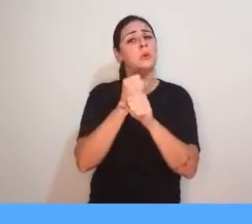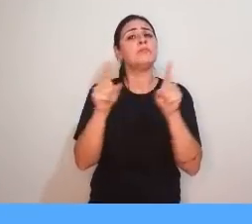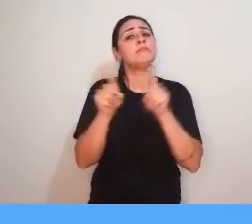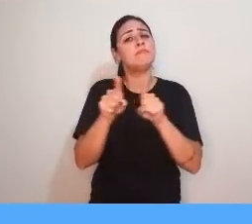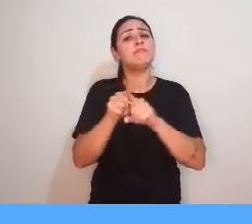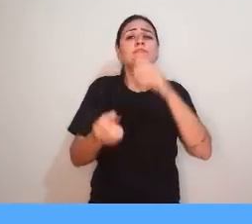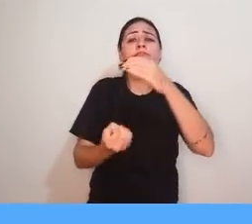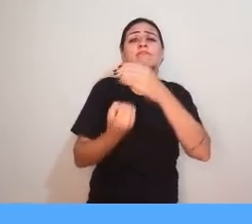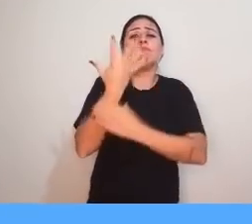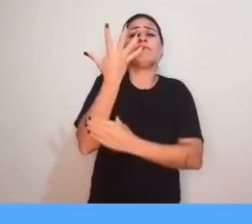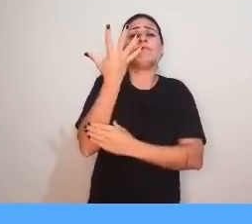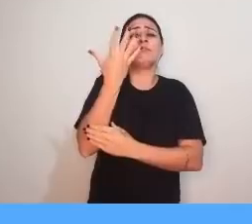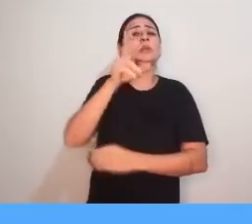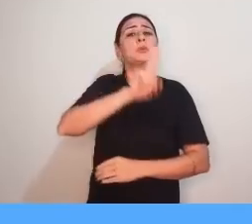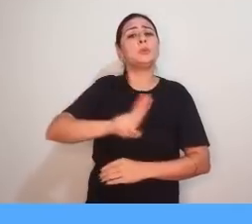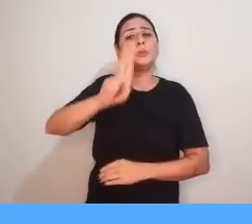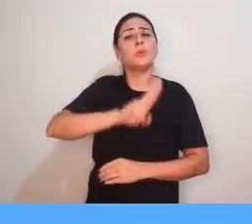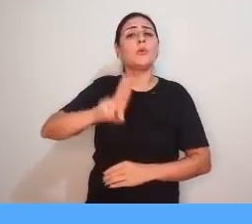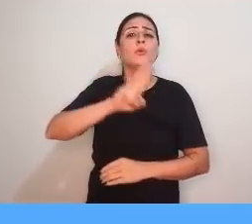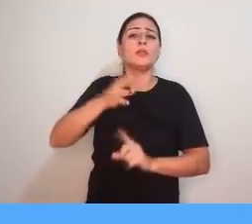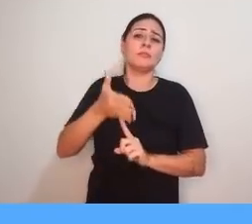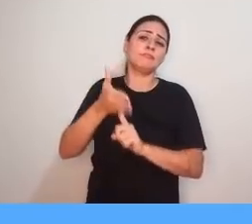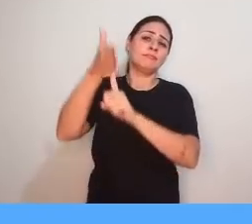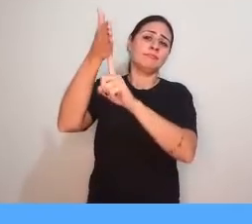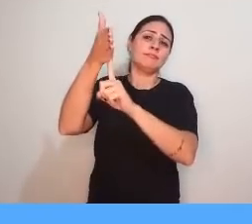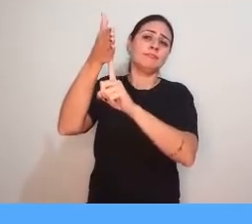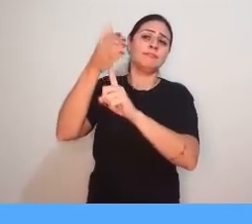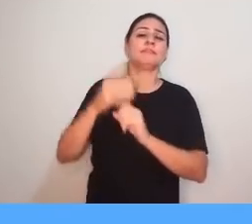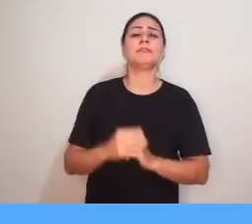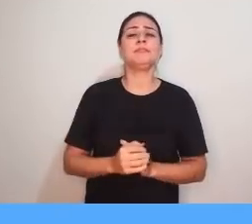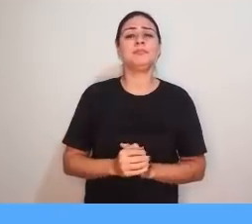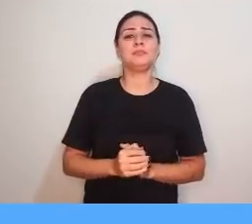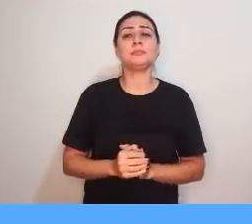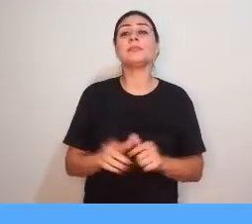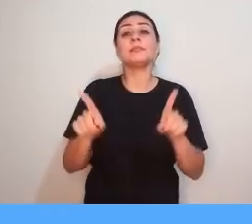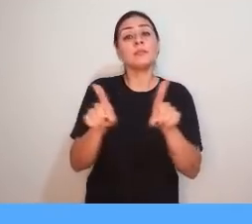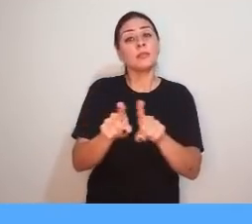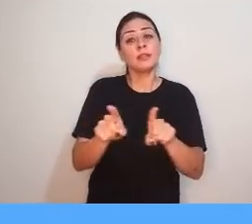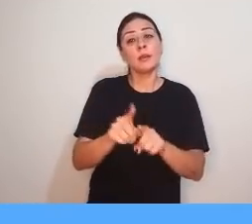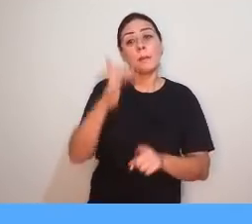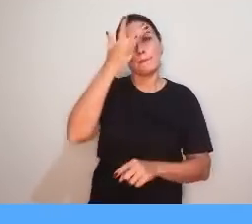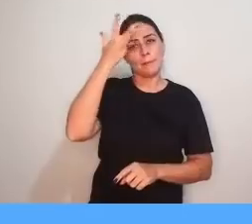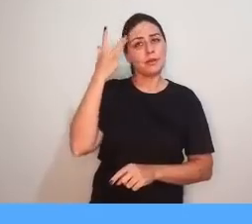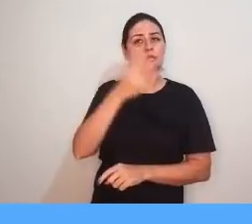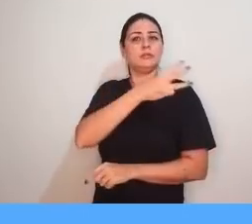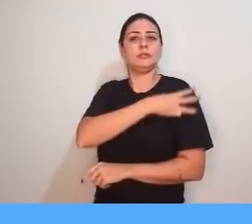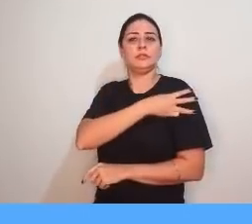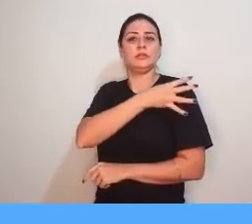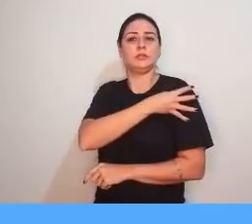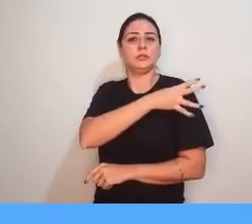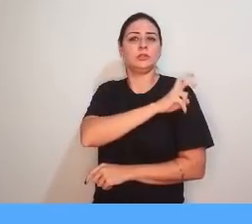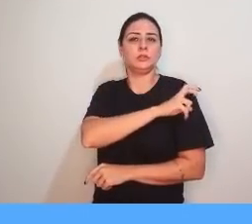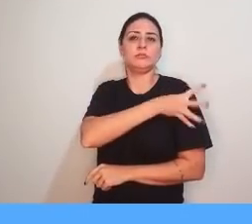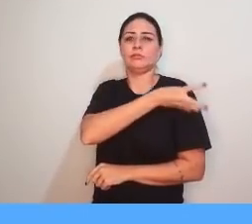essa base, né, de repositório. E para o pessoal ali do terceiro, quarto, quinto ano e posteriores,